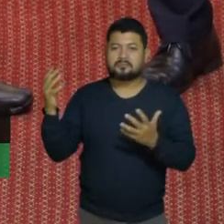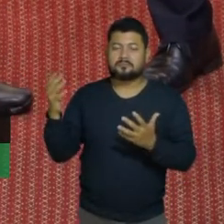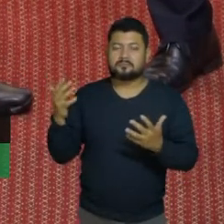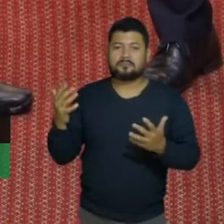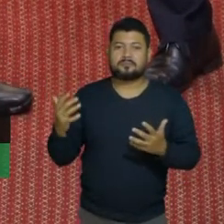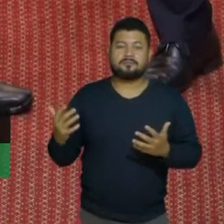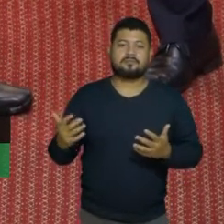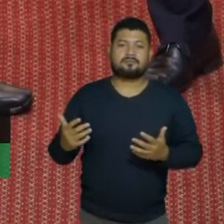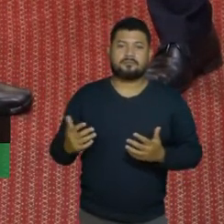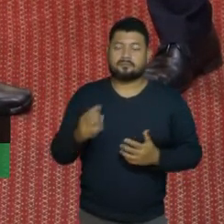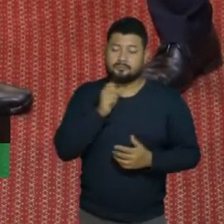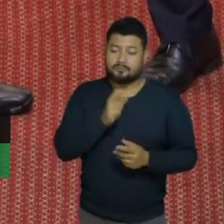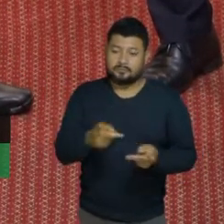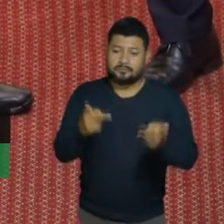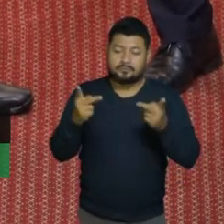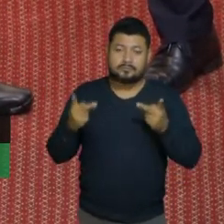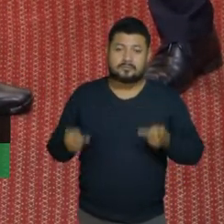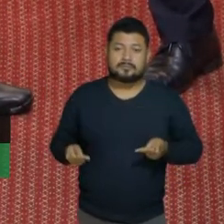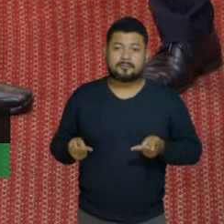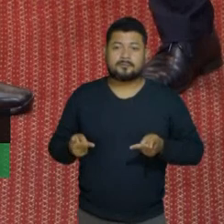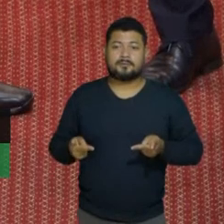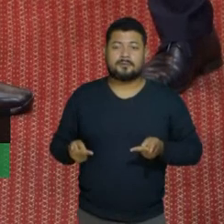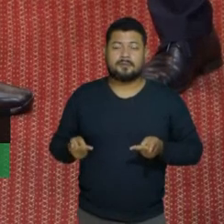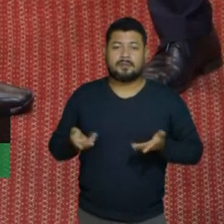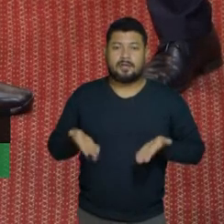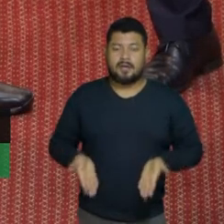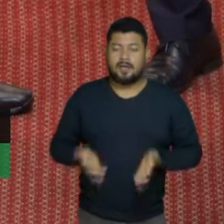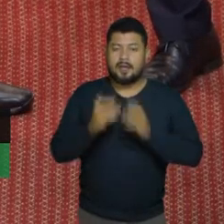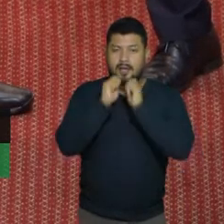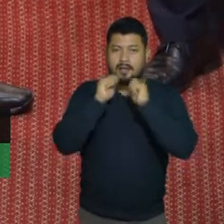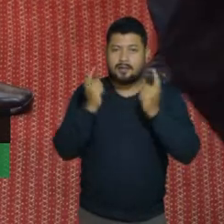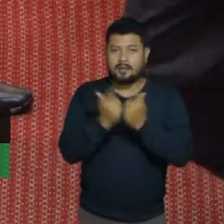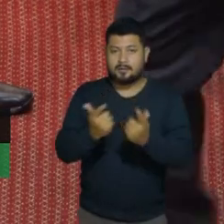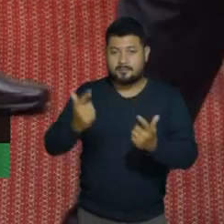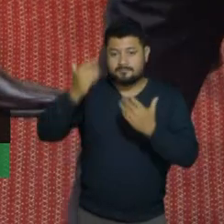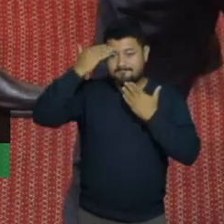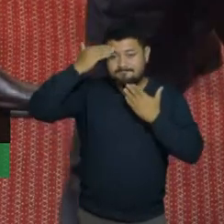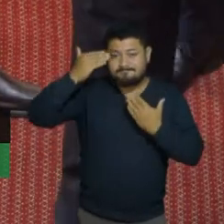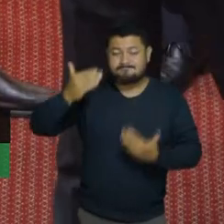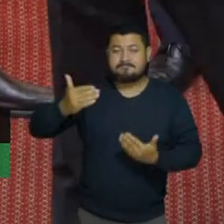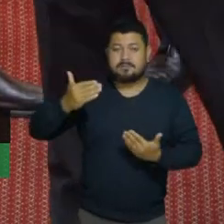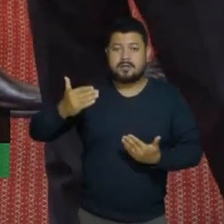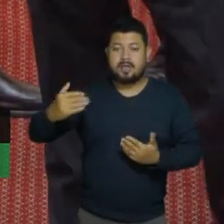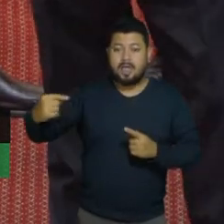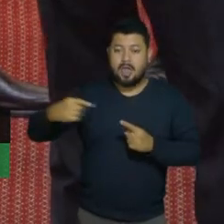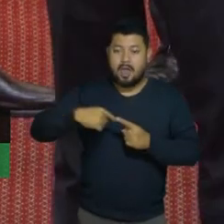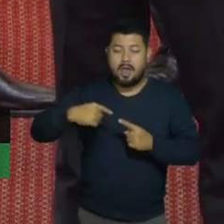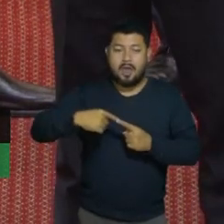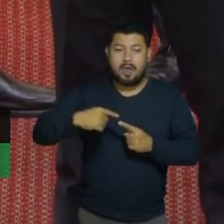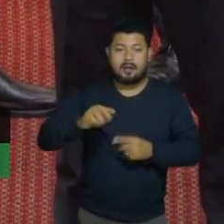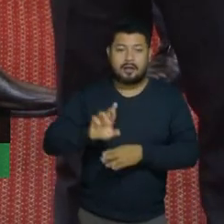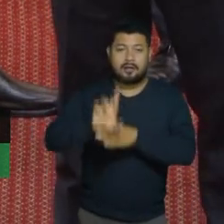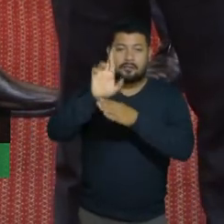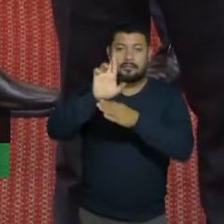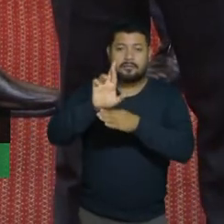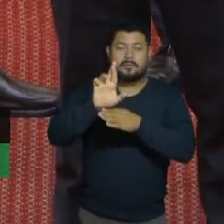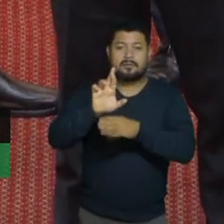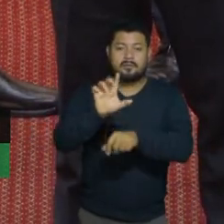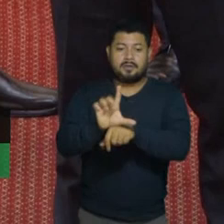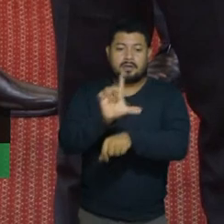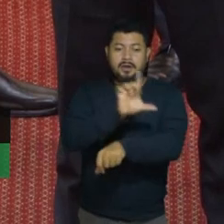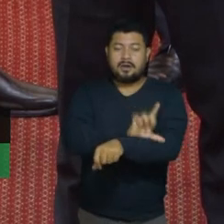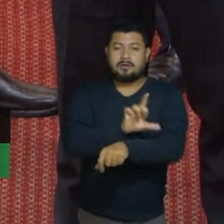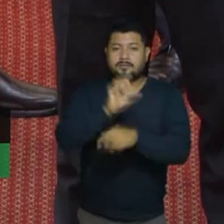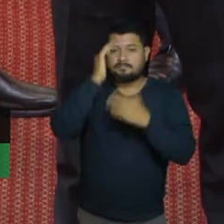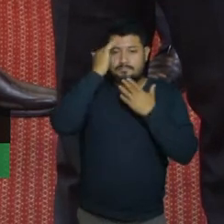sempre bem-vindos a esta casa e muito obrigado, enquanto lagiano aqui eu falo muito obrigado por estarem à frente